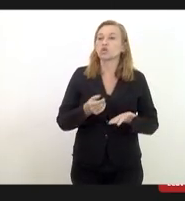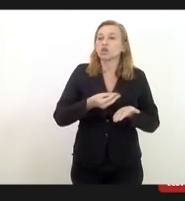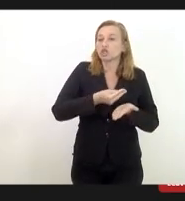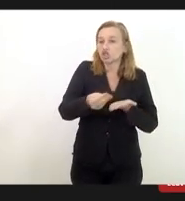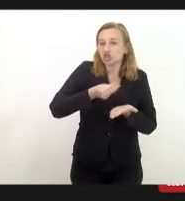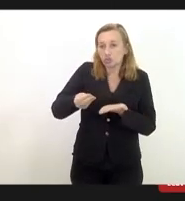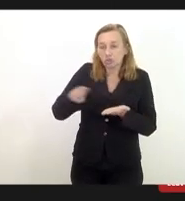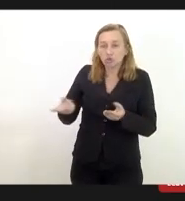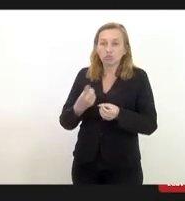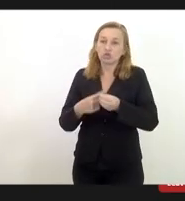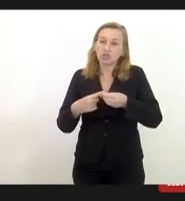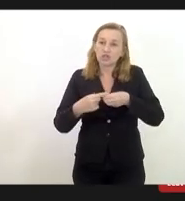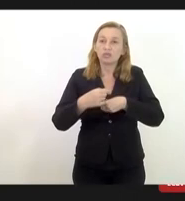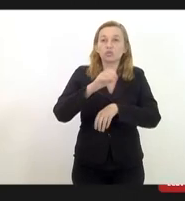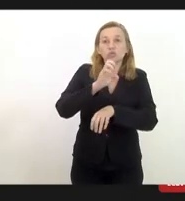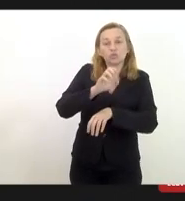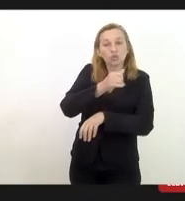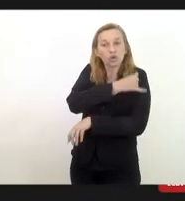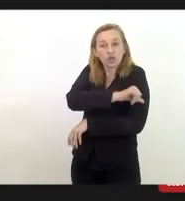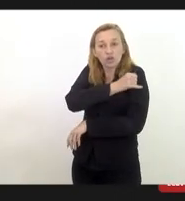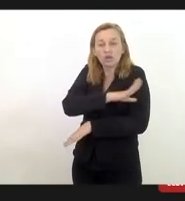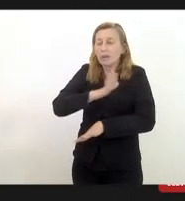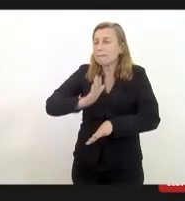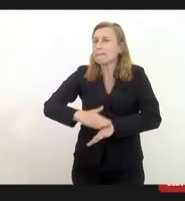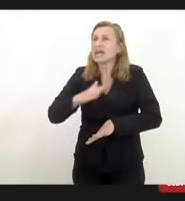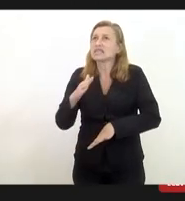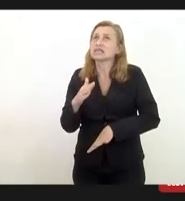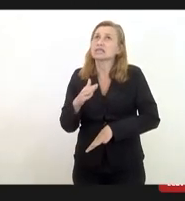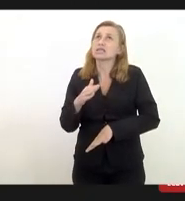no município do Rio, e mais